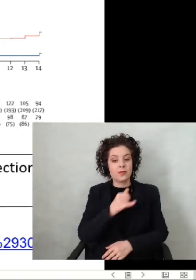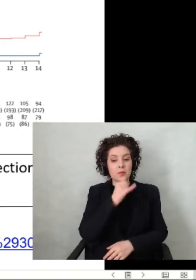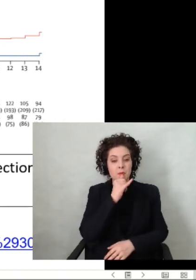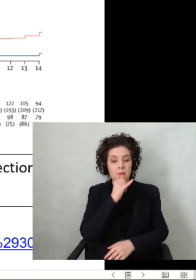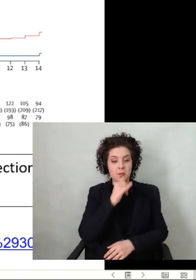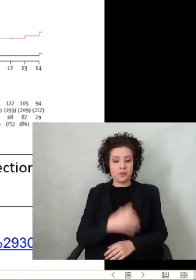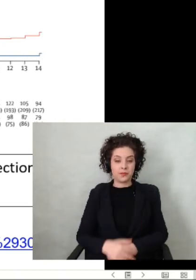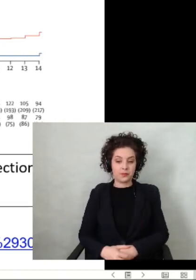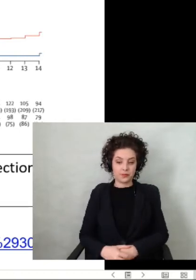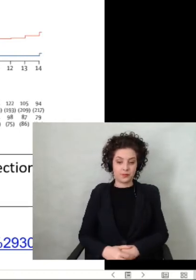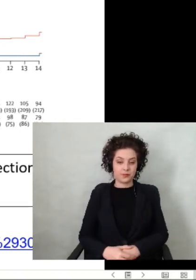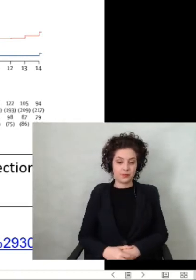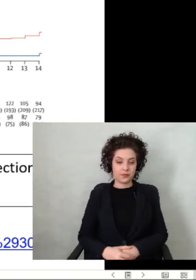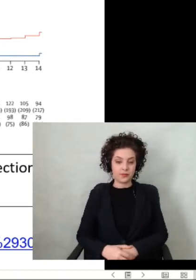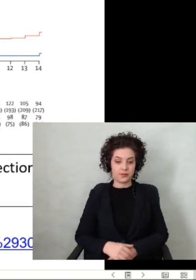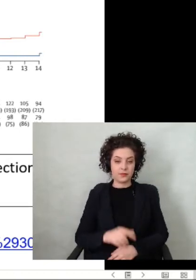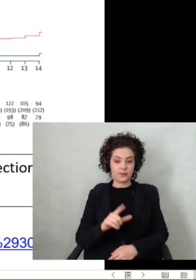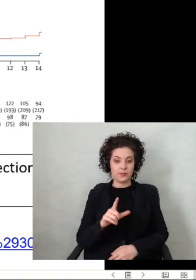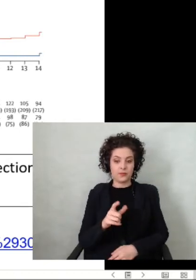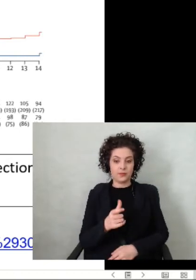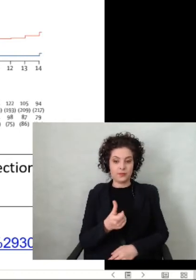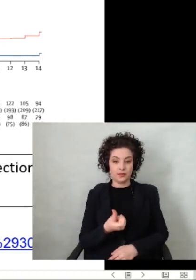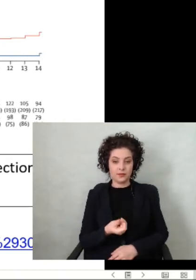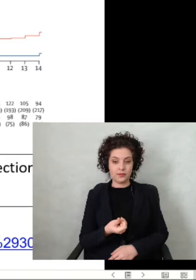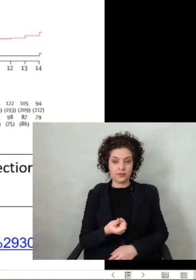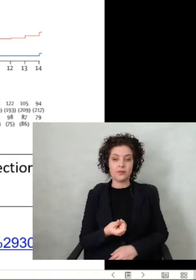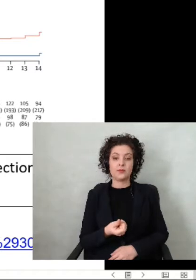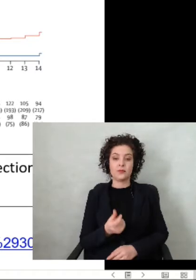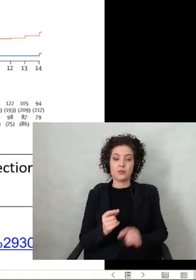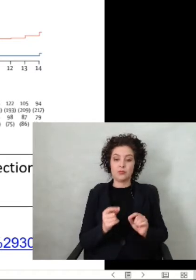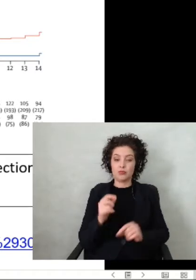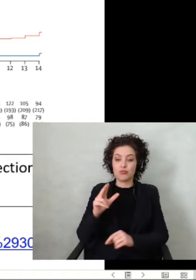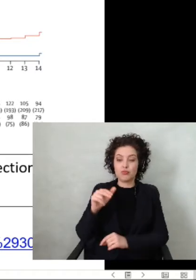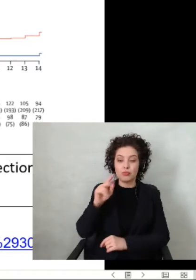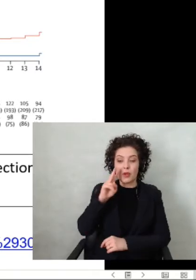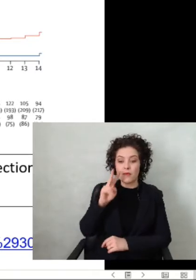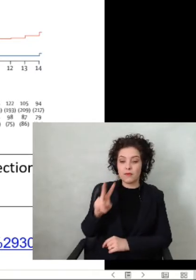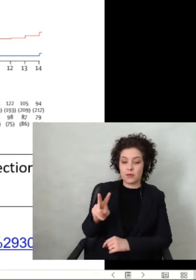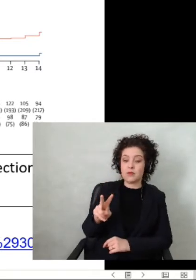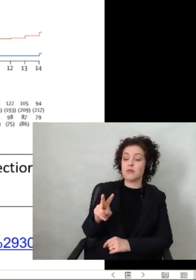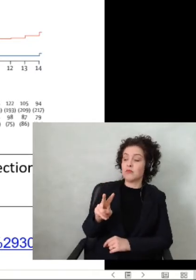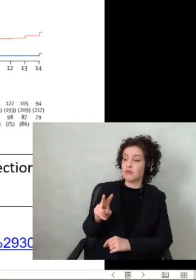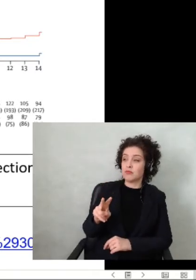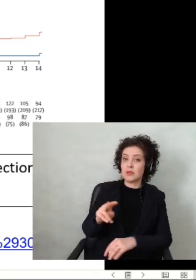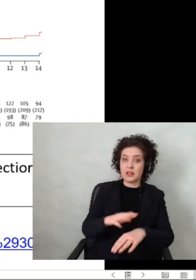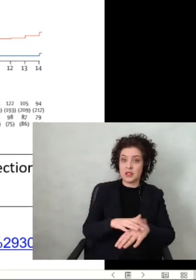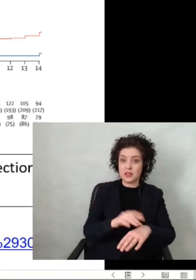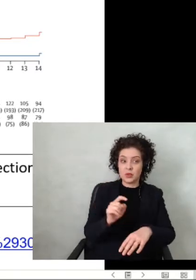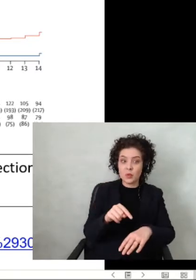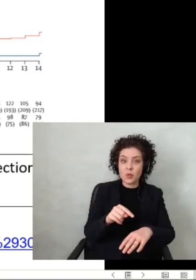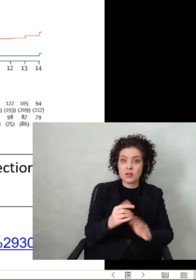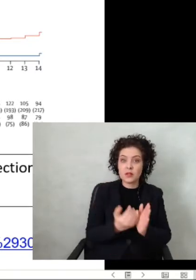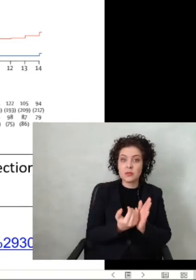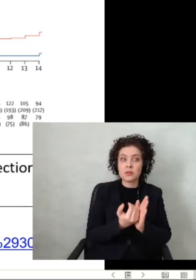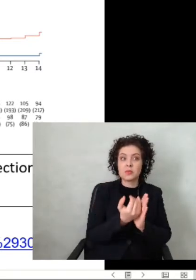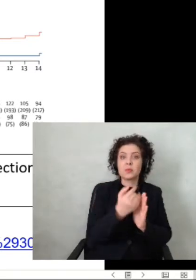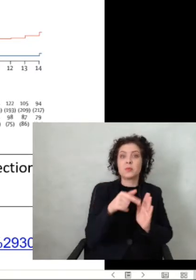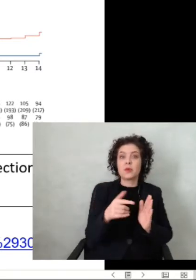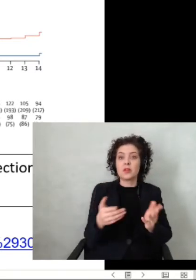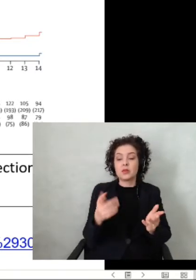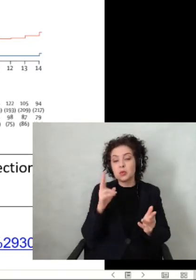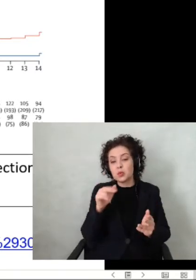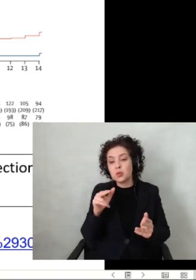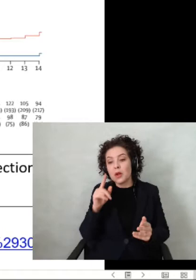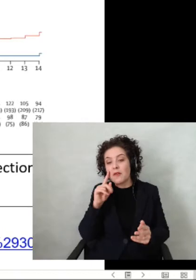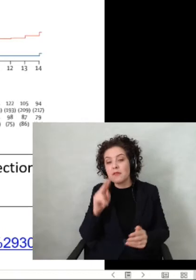anti-L6. A gente nunca viu uma interleucina 6 tão alta em uma doença como a gente vê no SARS-CoV-2. E essa é uma interleucina que não é